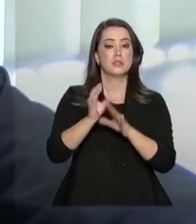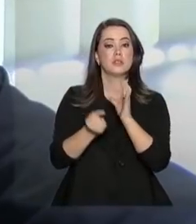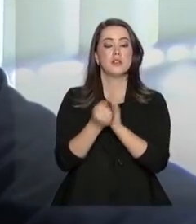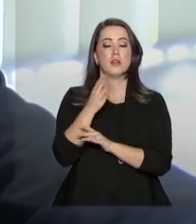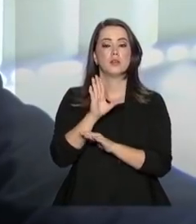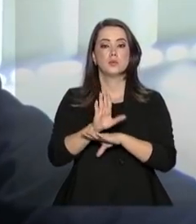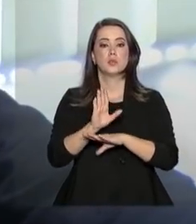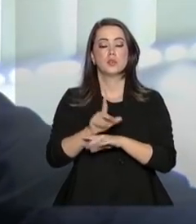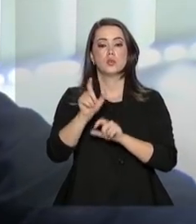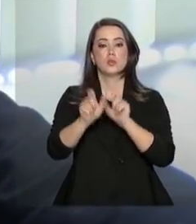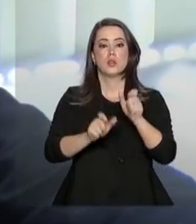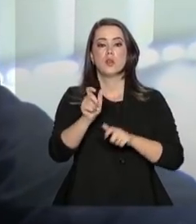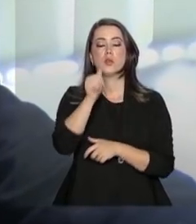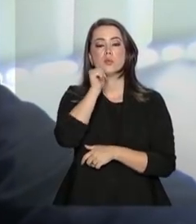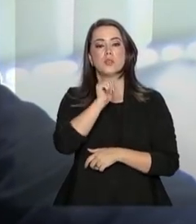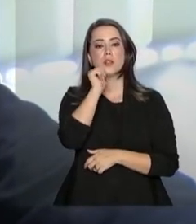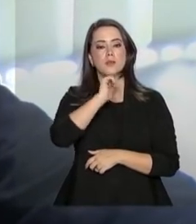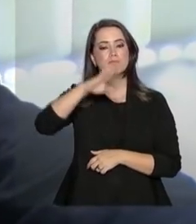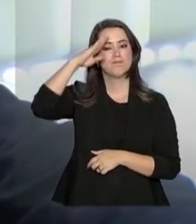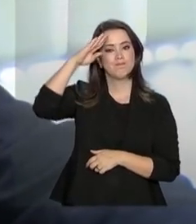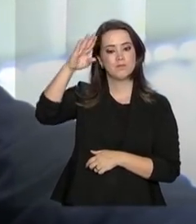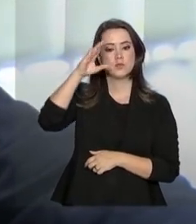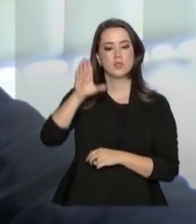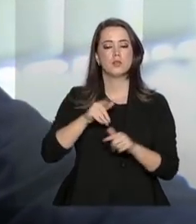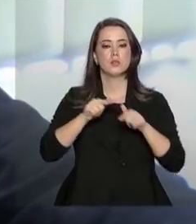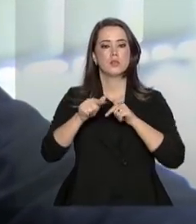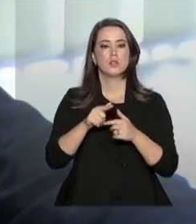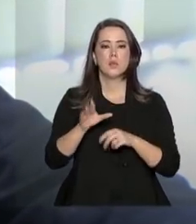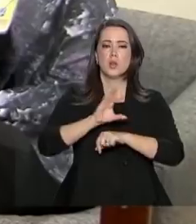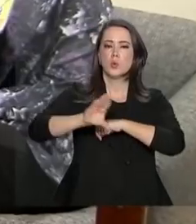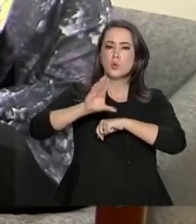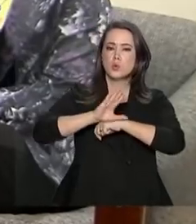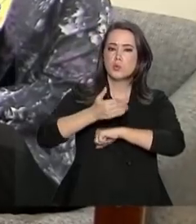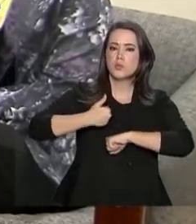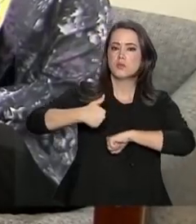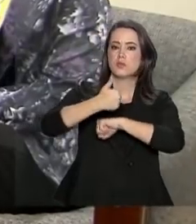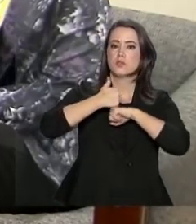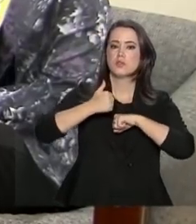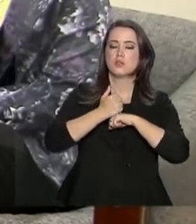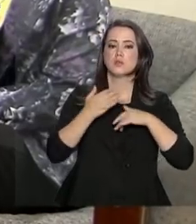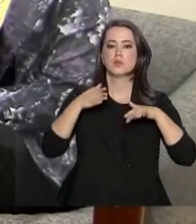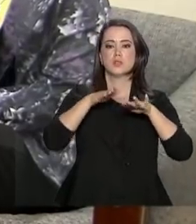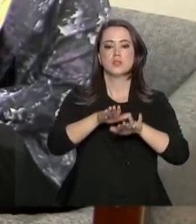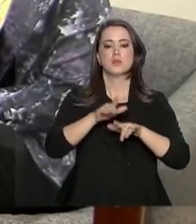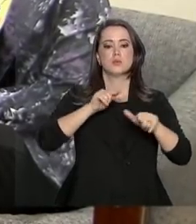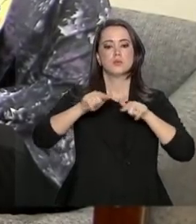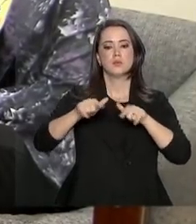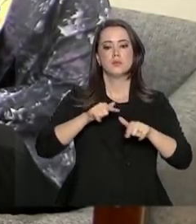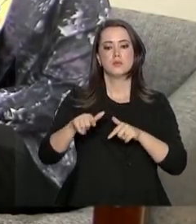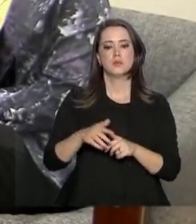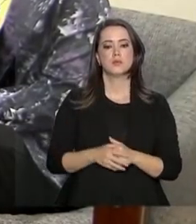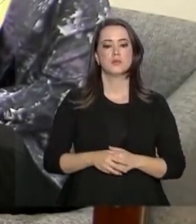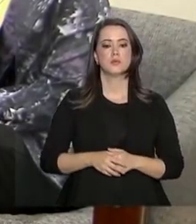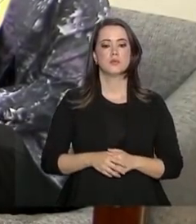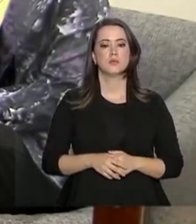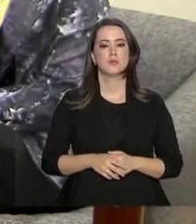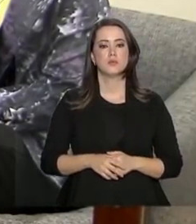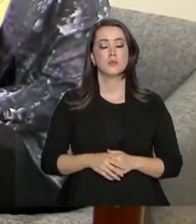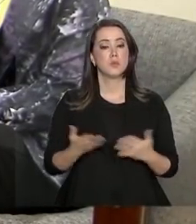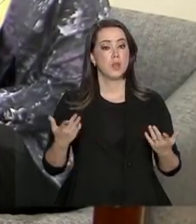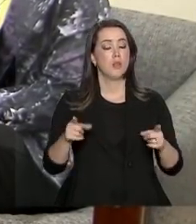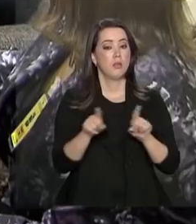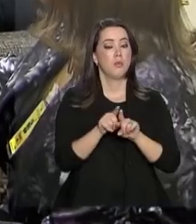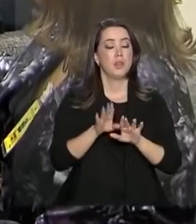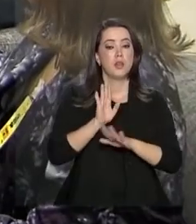mulheres de militares a iniciativa oferece cursos profissionalizantes para inserção no mercado de trabalho